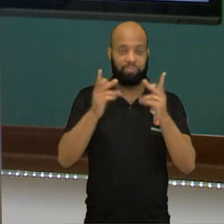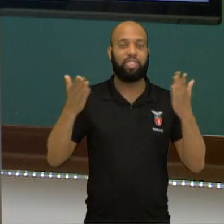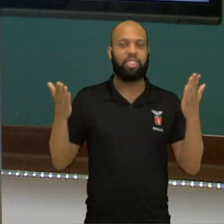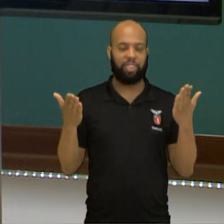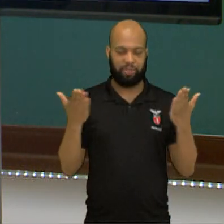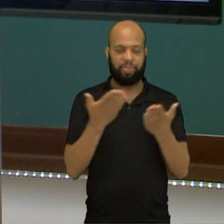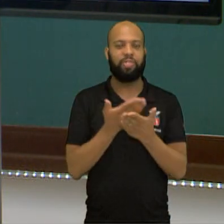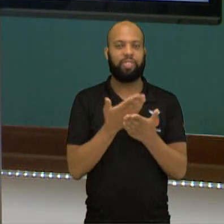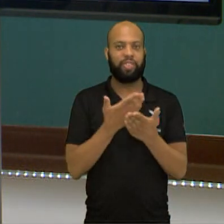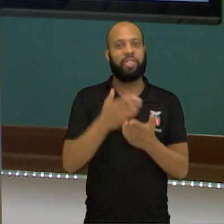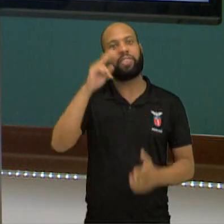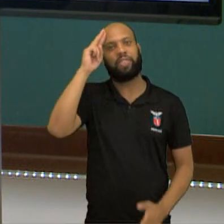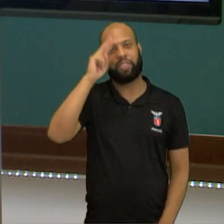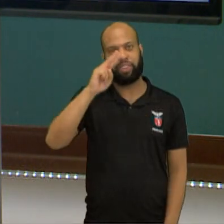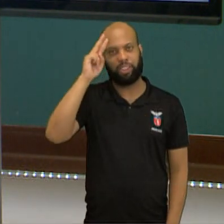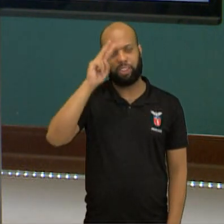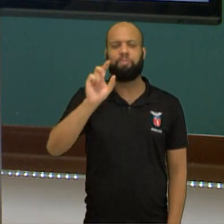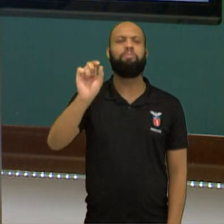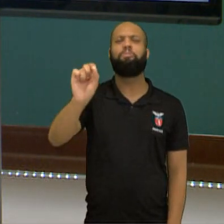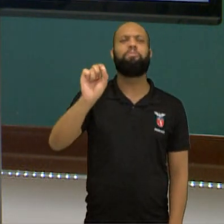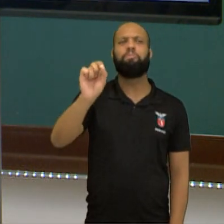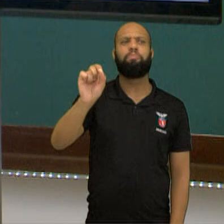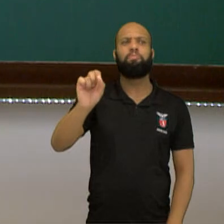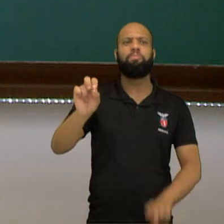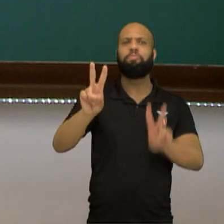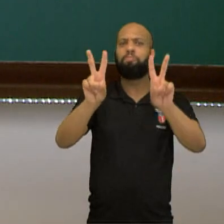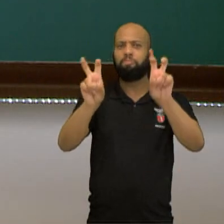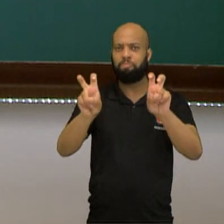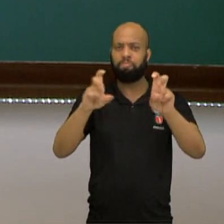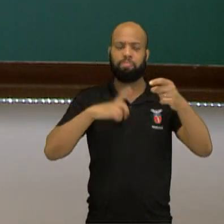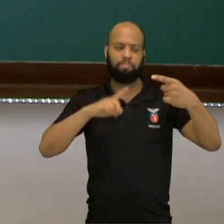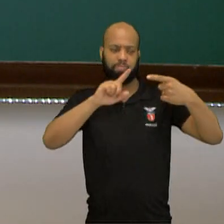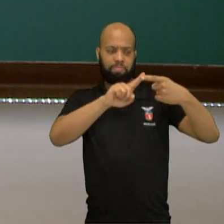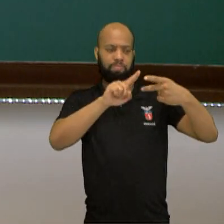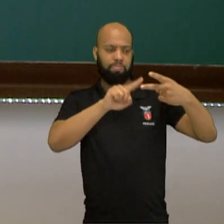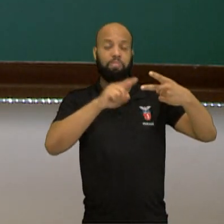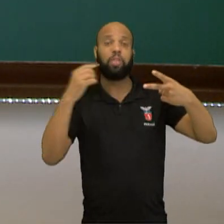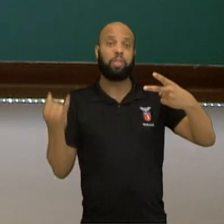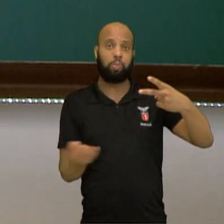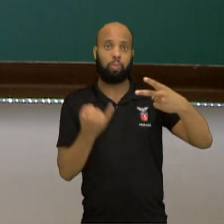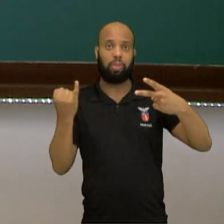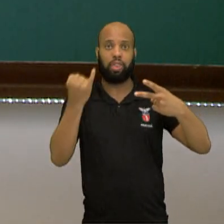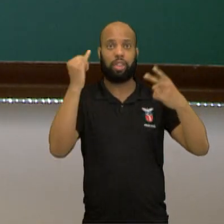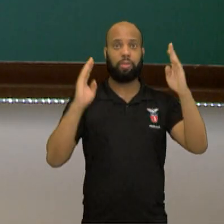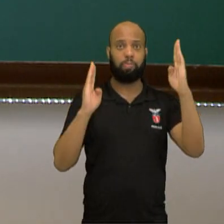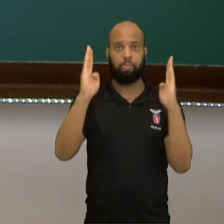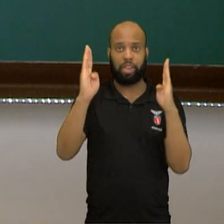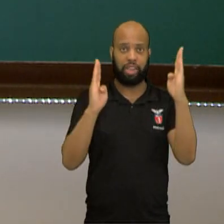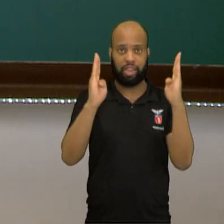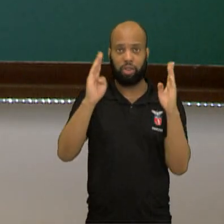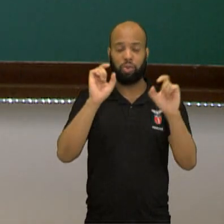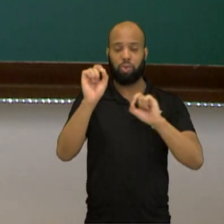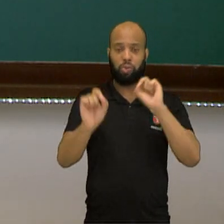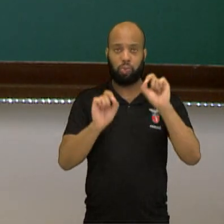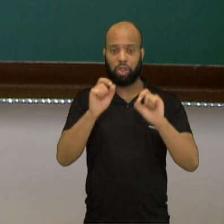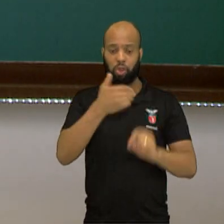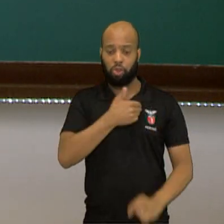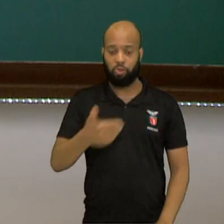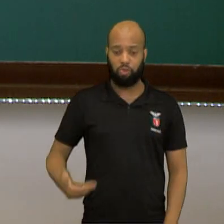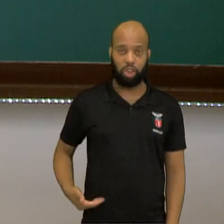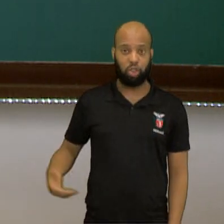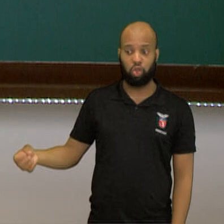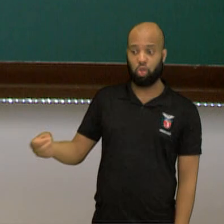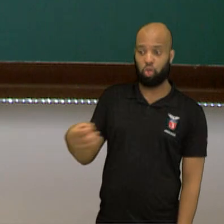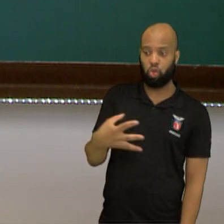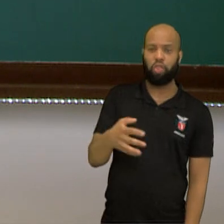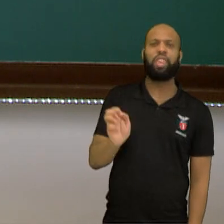de História e nós vamos estudar aqui dois aspectos importantes do período do Estado Novo, governo de Getúlio Vargas.